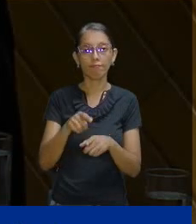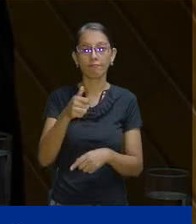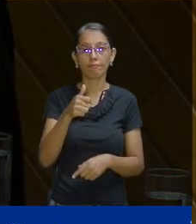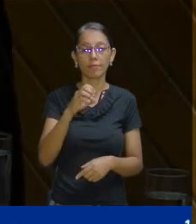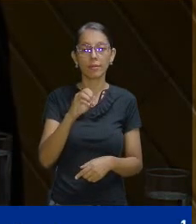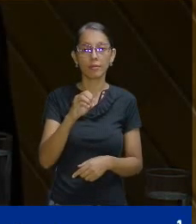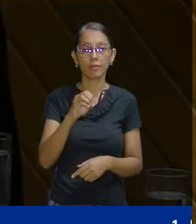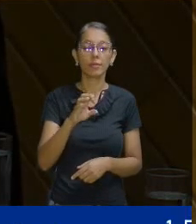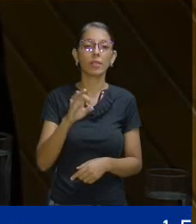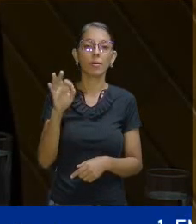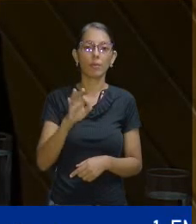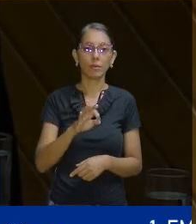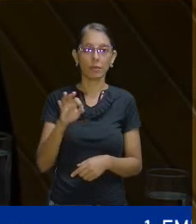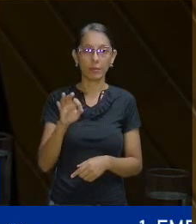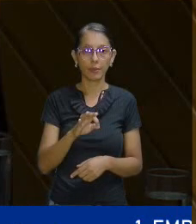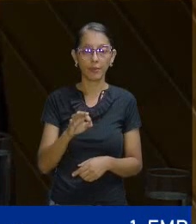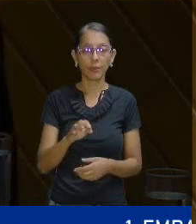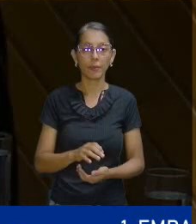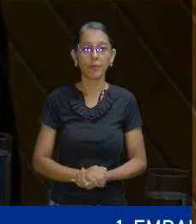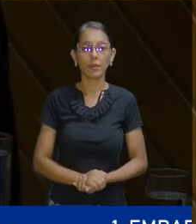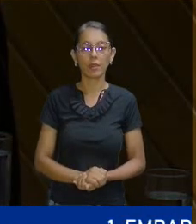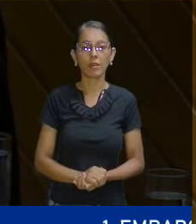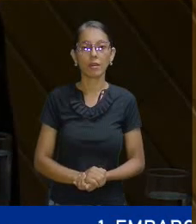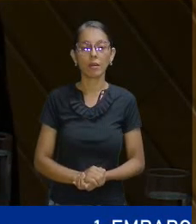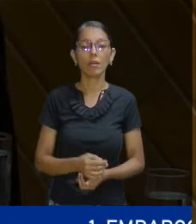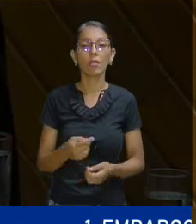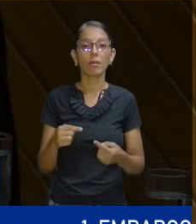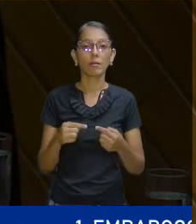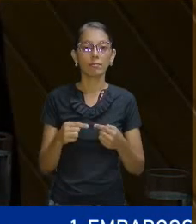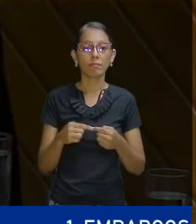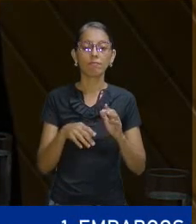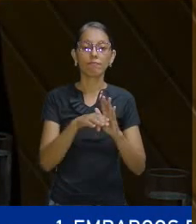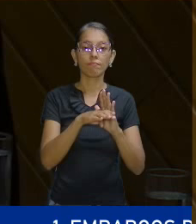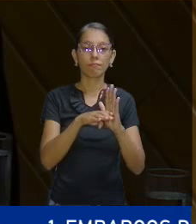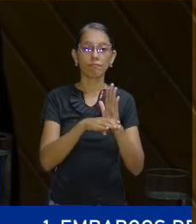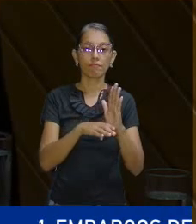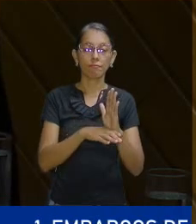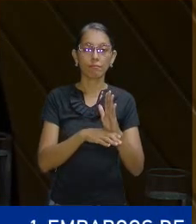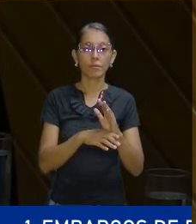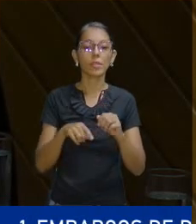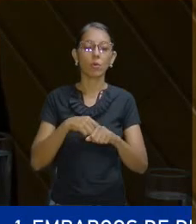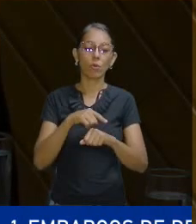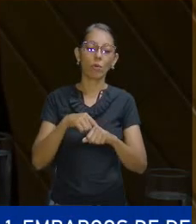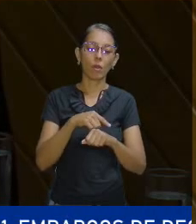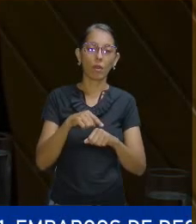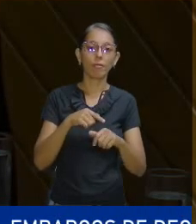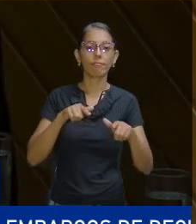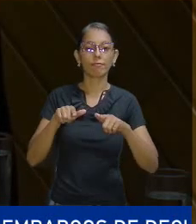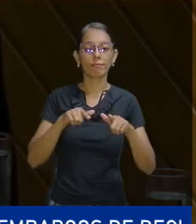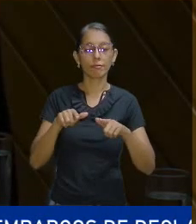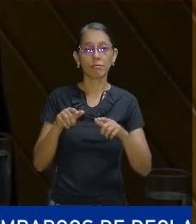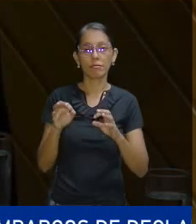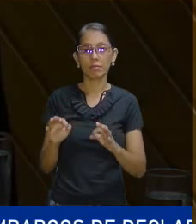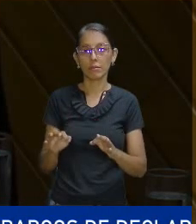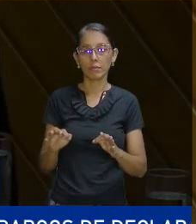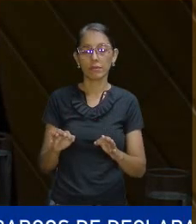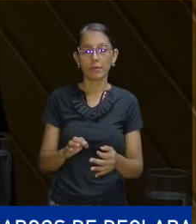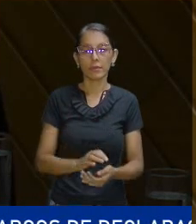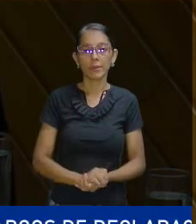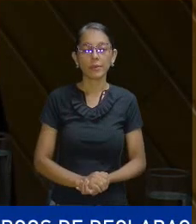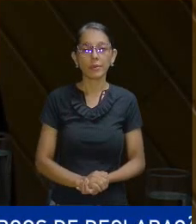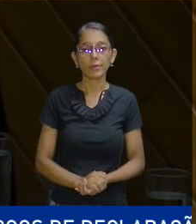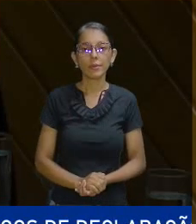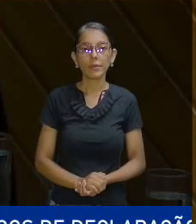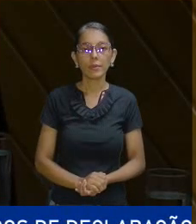tá, tomando analogicamente o Código de Processo Civil na fixação de honorários de sucumbência. Então,